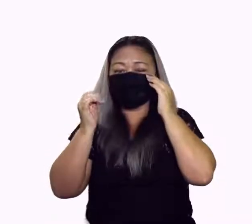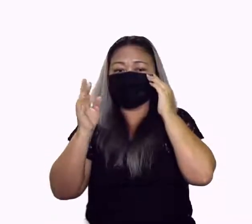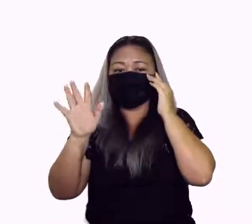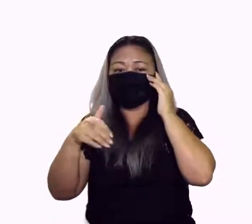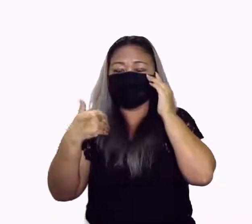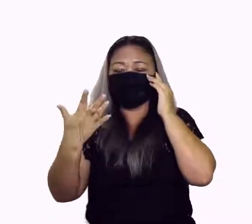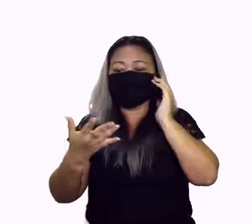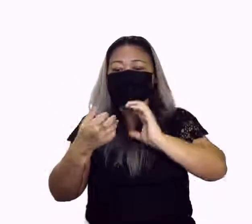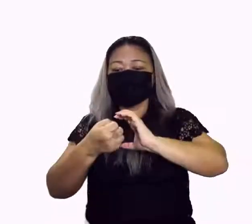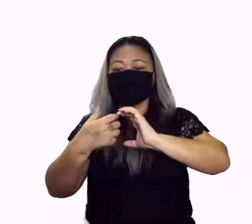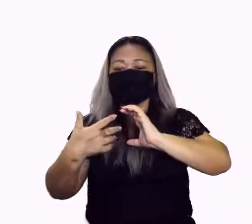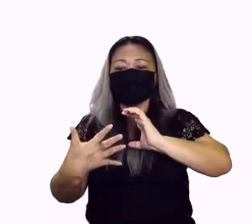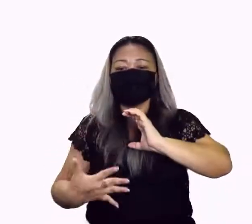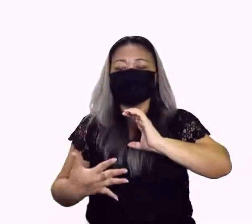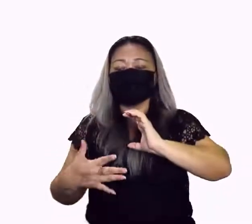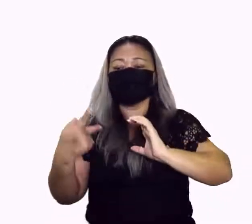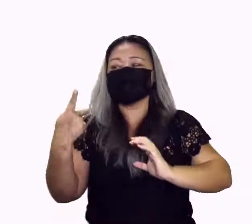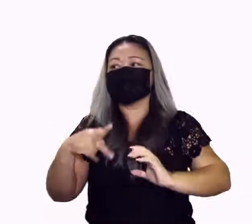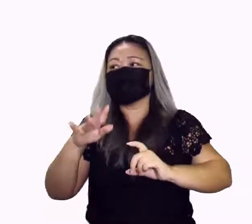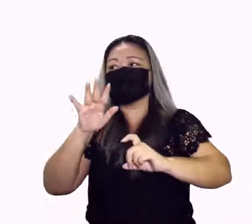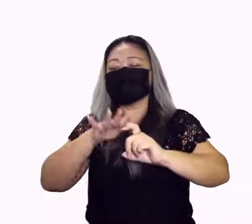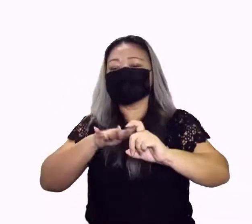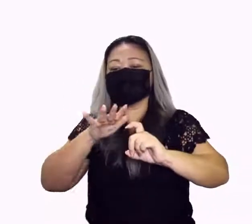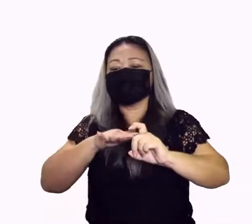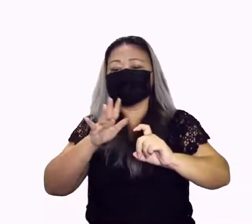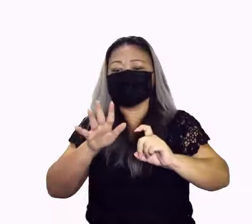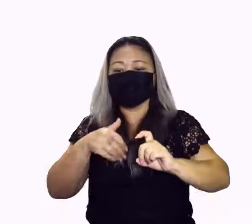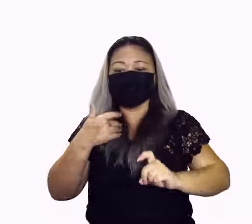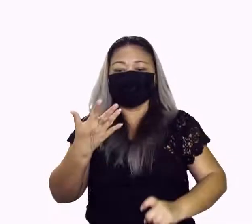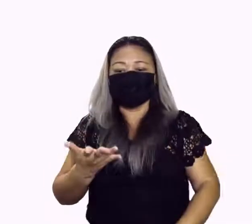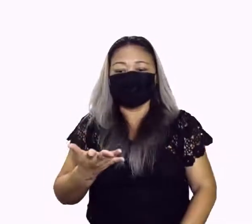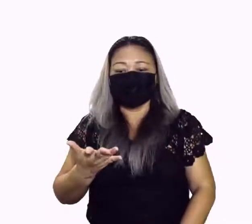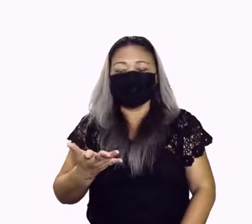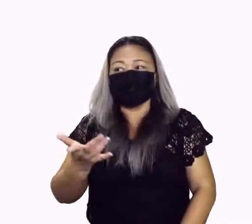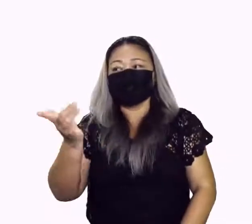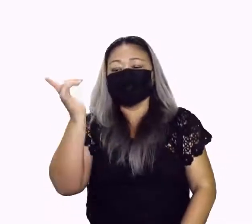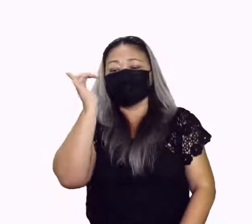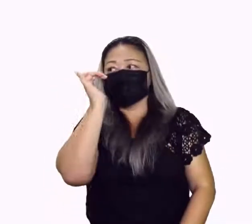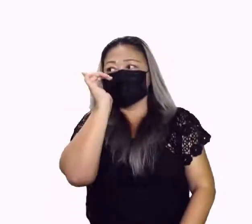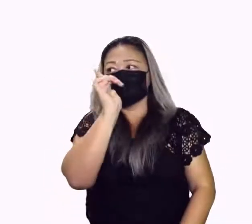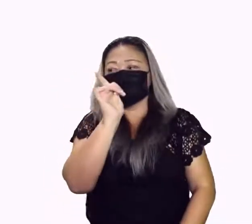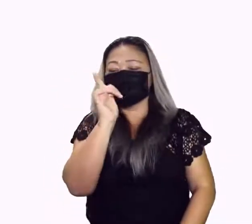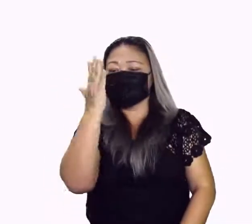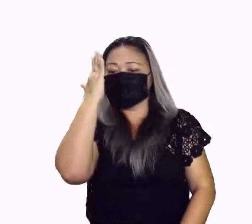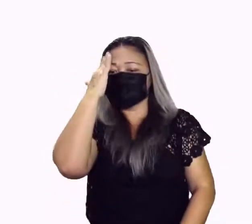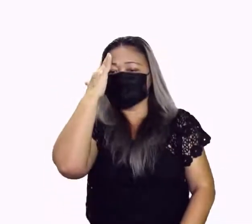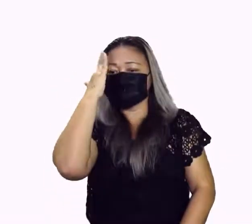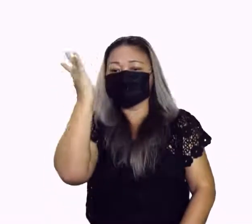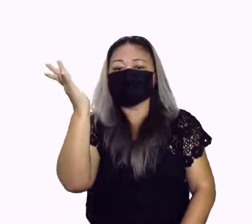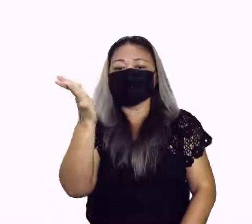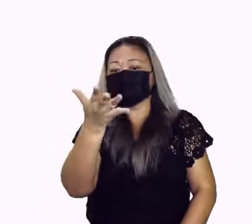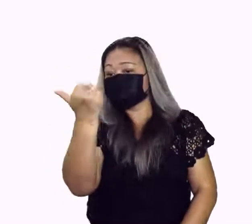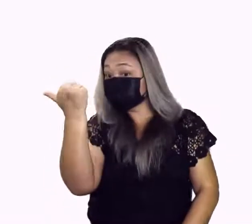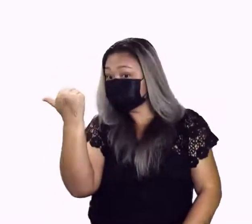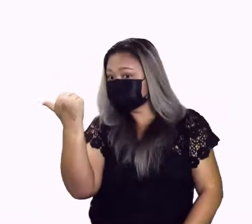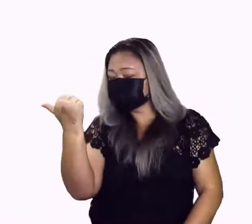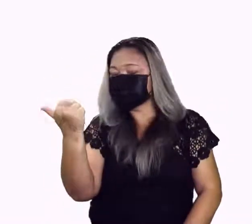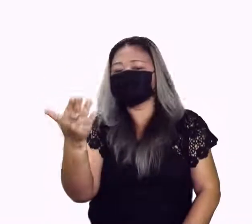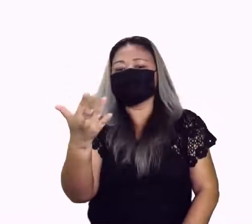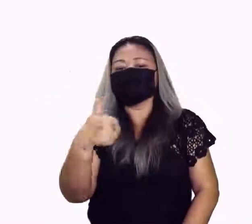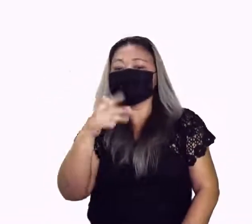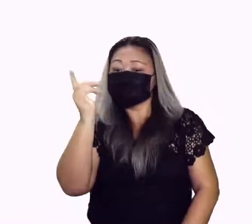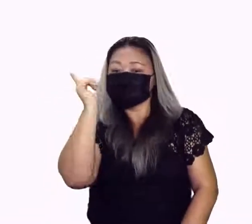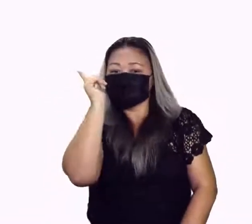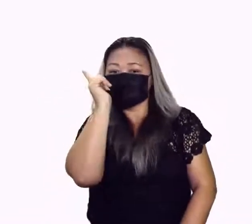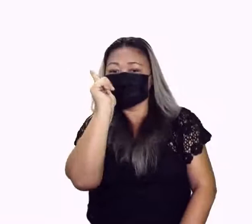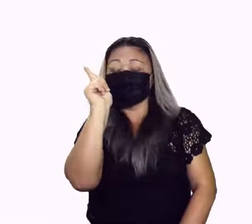Quais são as características dele? Vamos saber? E aí? Conseguiu decifrar aí, queridos? Veja bem, venha para o meio.